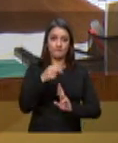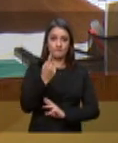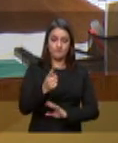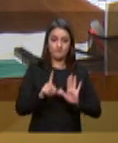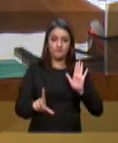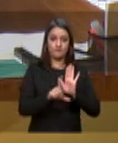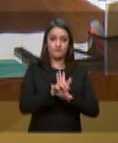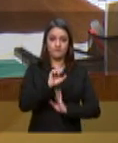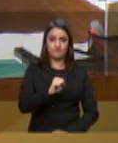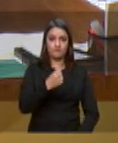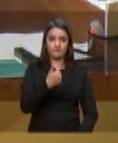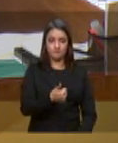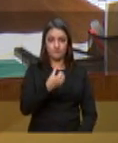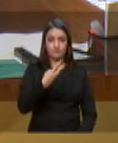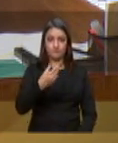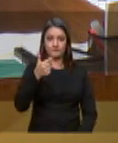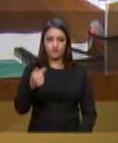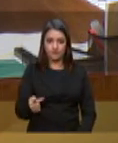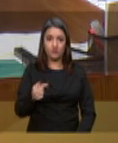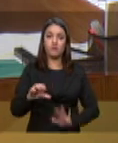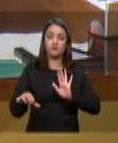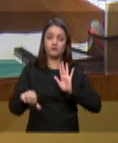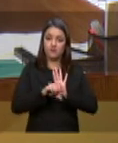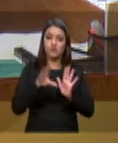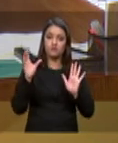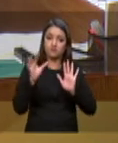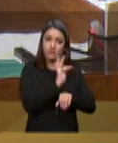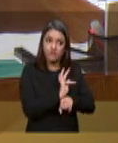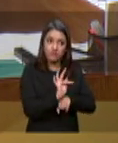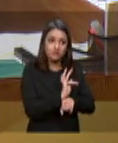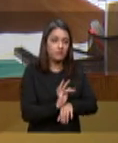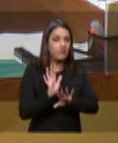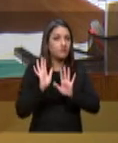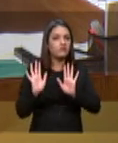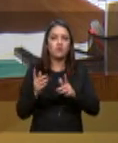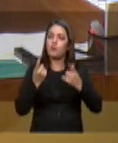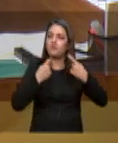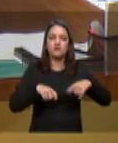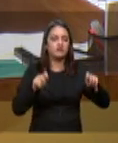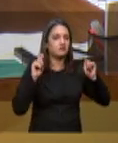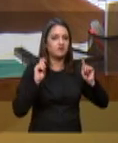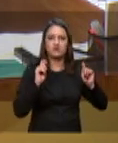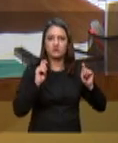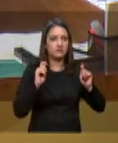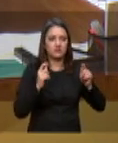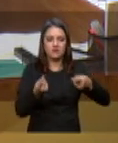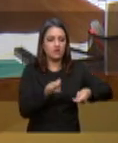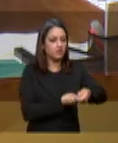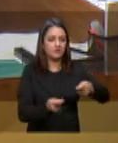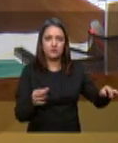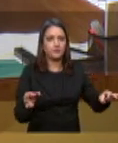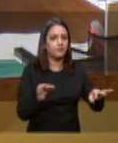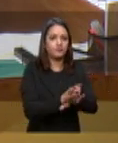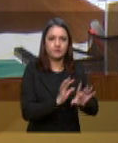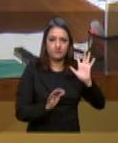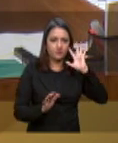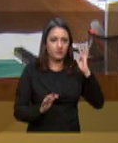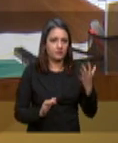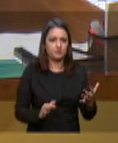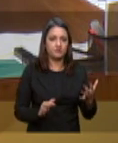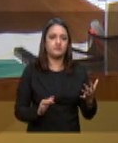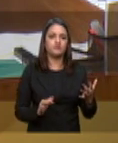Lei 8.137-90, é crime formal e, portanto, independe da consumação do resultado naturalístico correspondente à aferição de vantagem lícita em